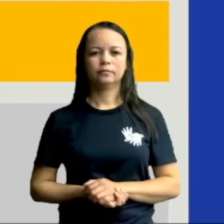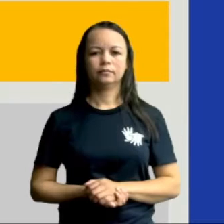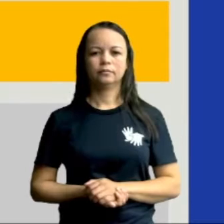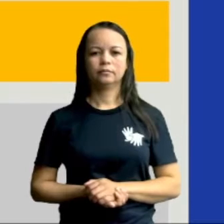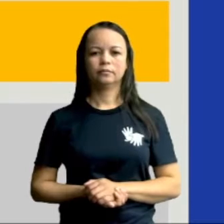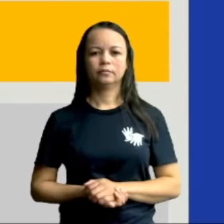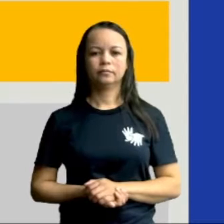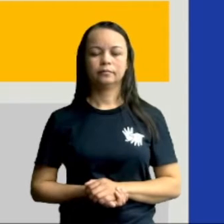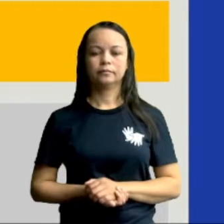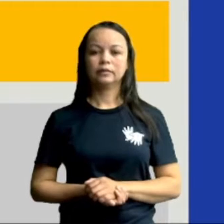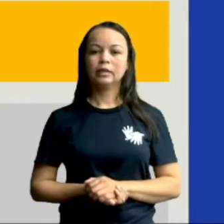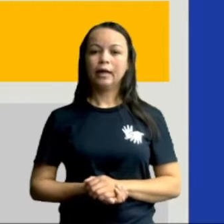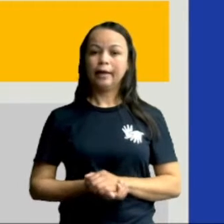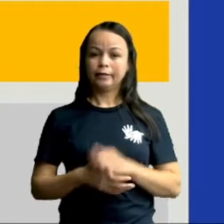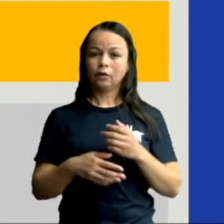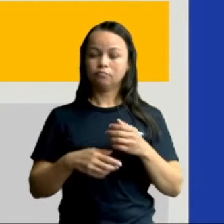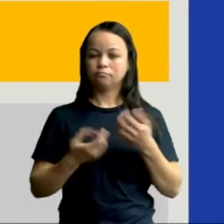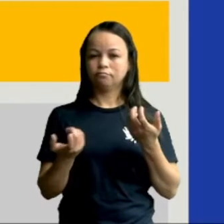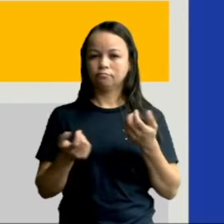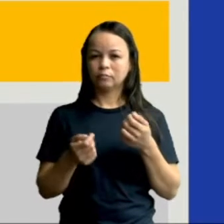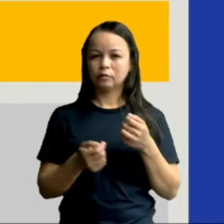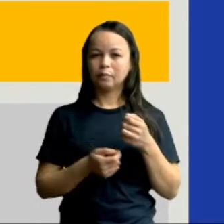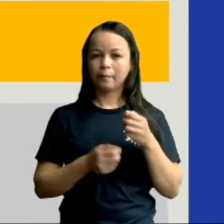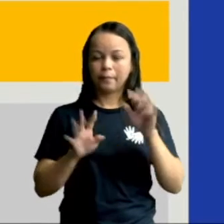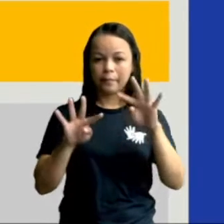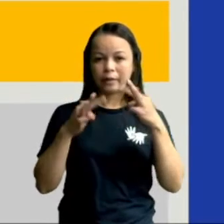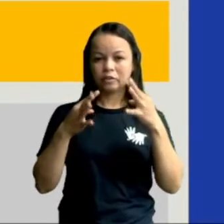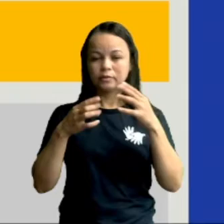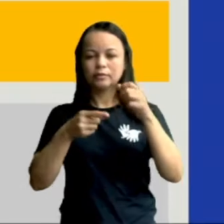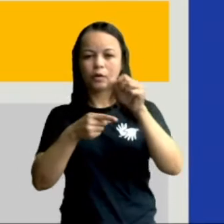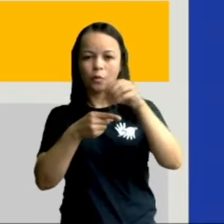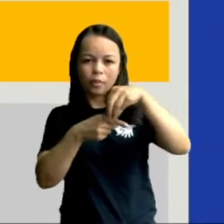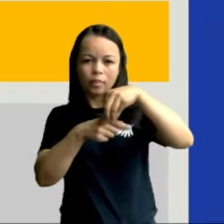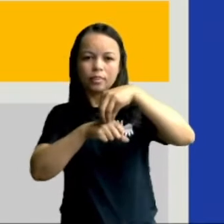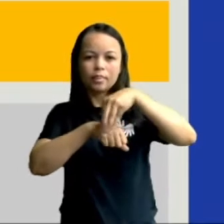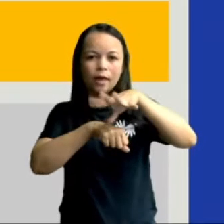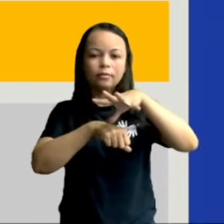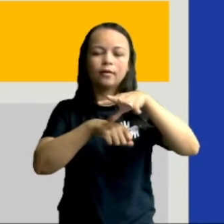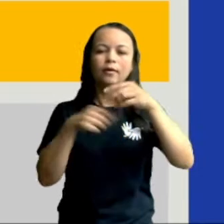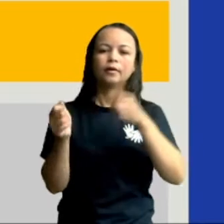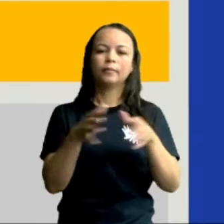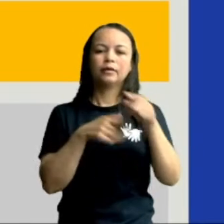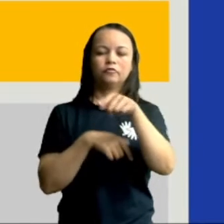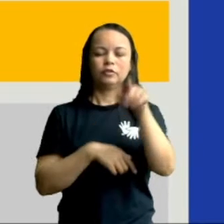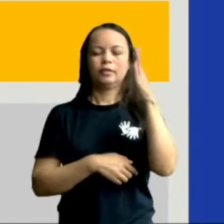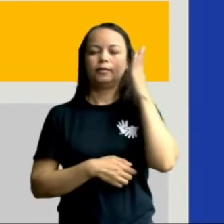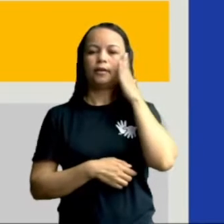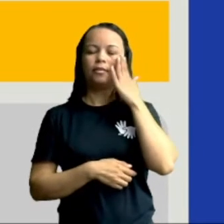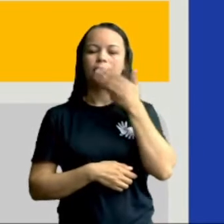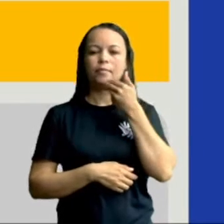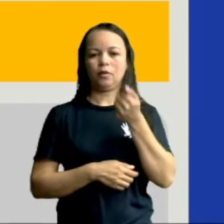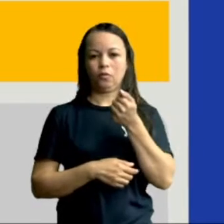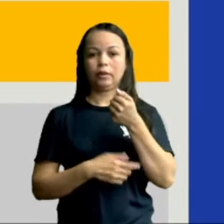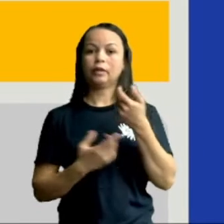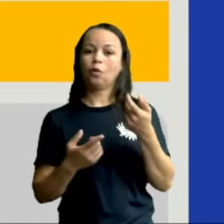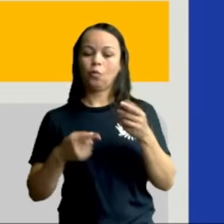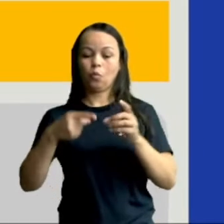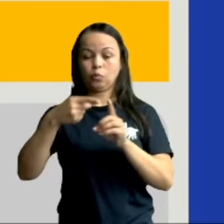compreender. Então, se liga aí na dica para que você possa compreender melhor. Então, no